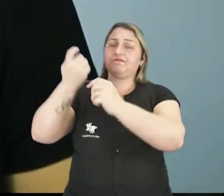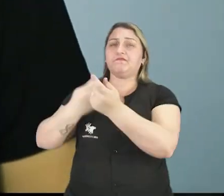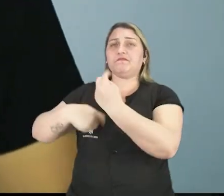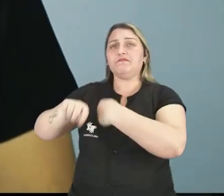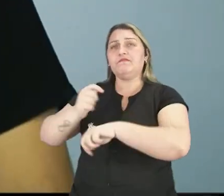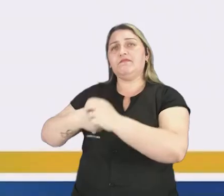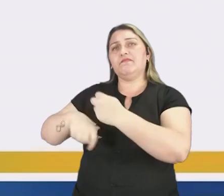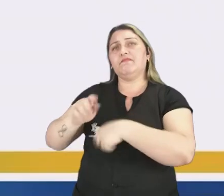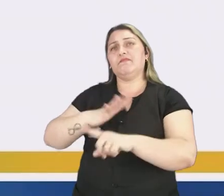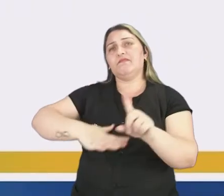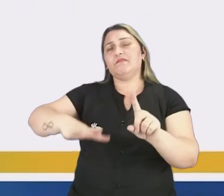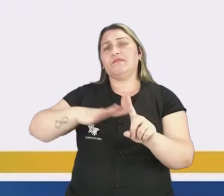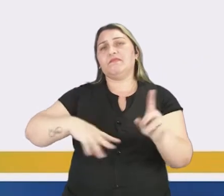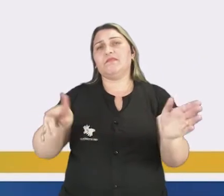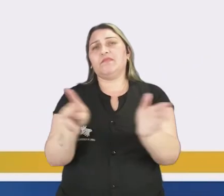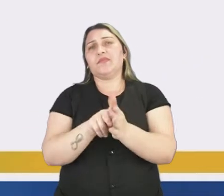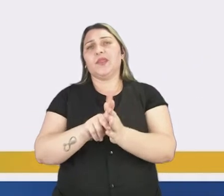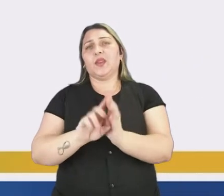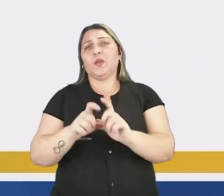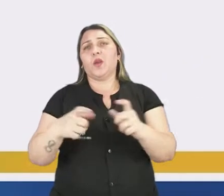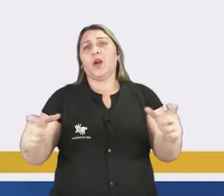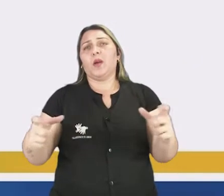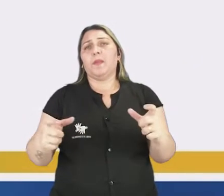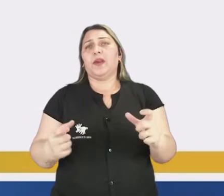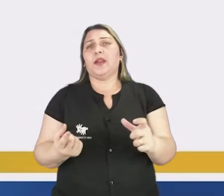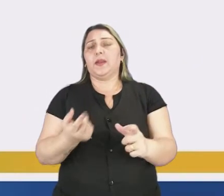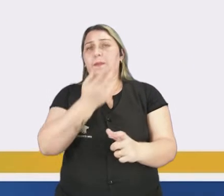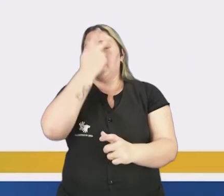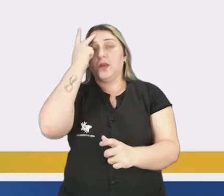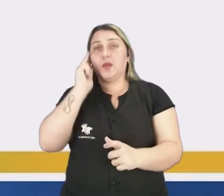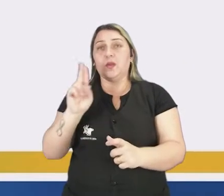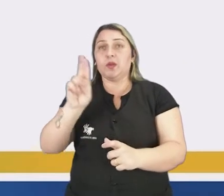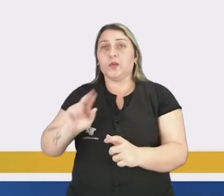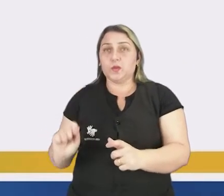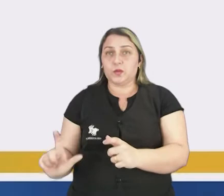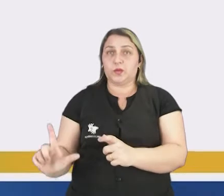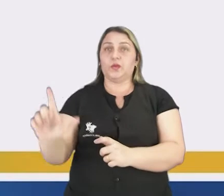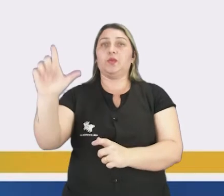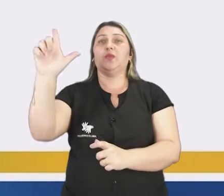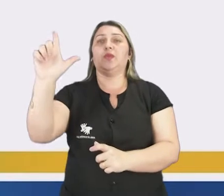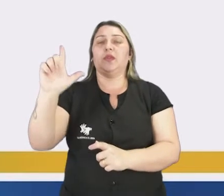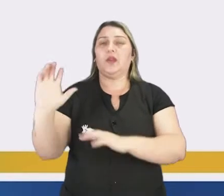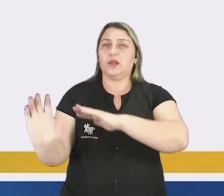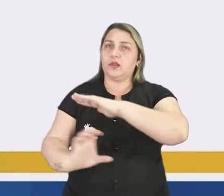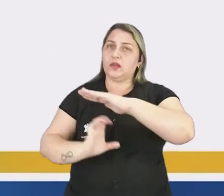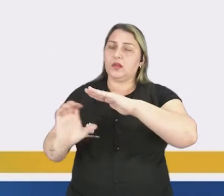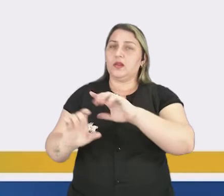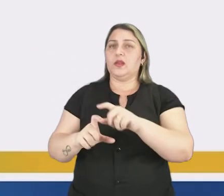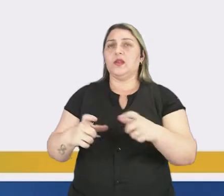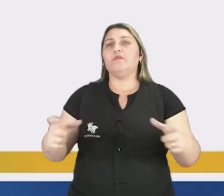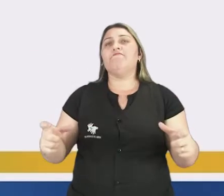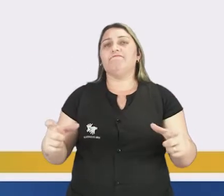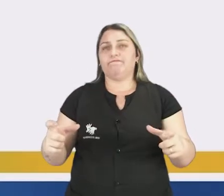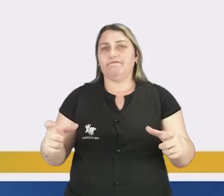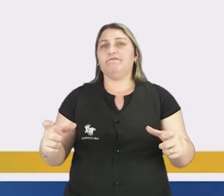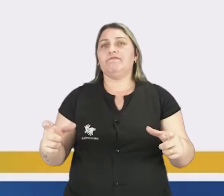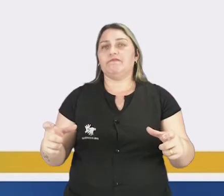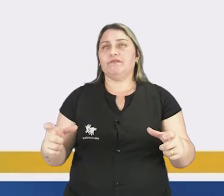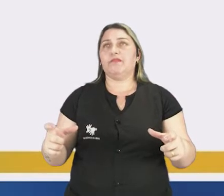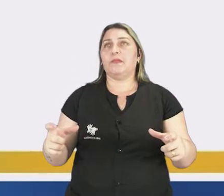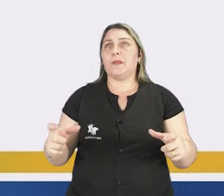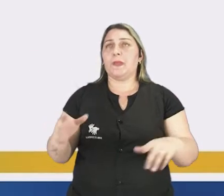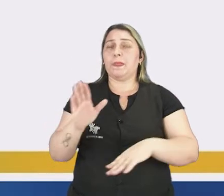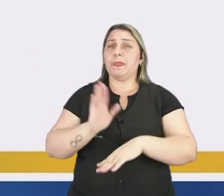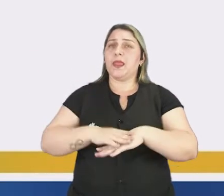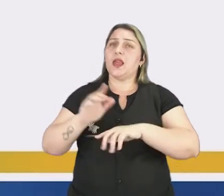e social é pautado pelo aumento do consumo, que resulta em lucro ao comércio e às grandes empresas, gerando